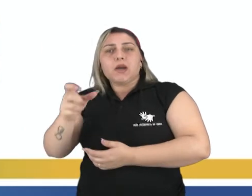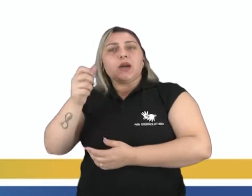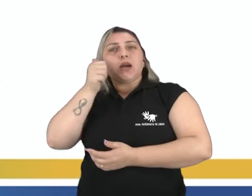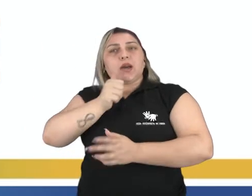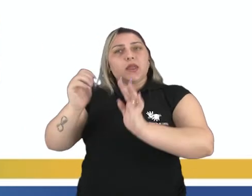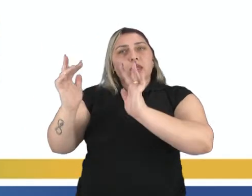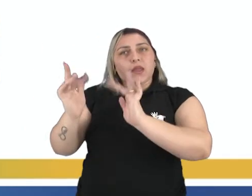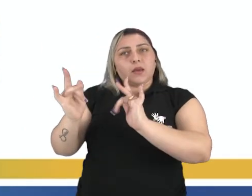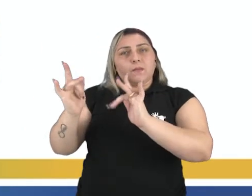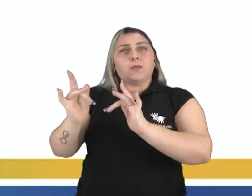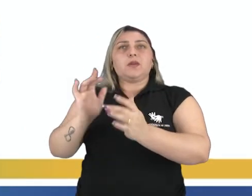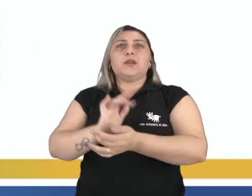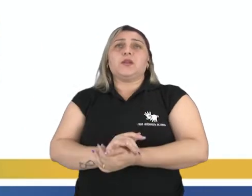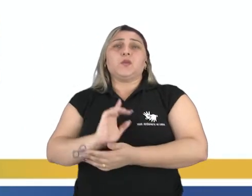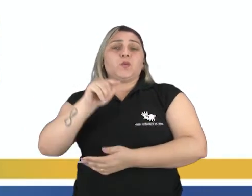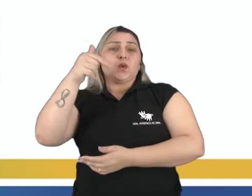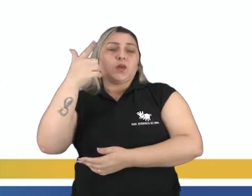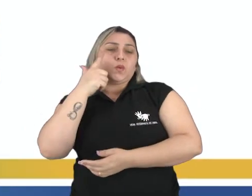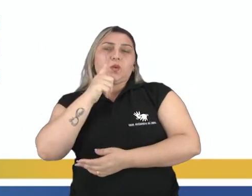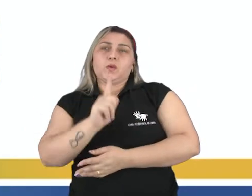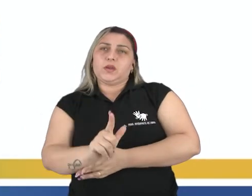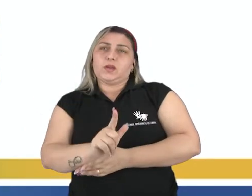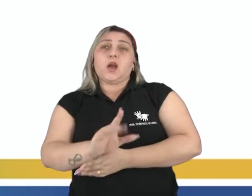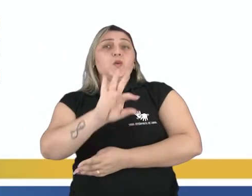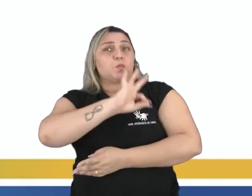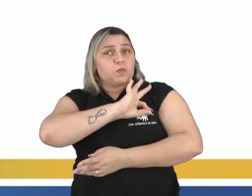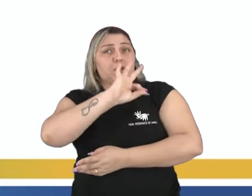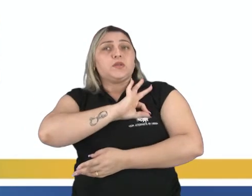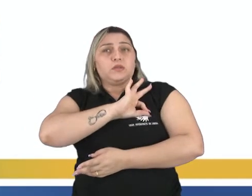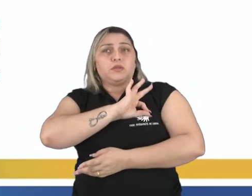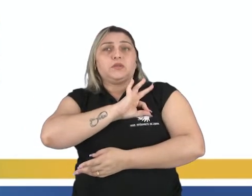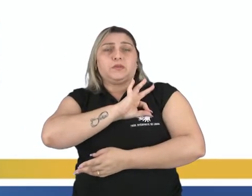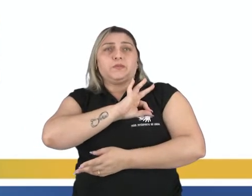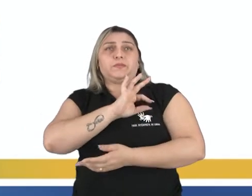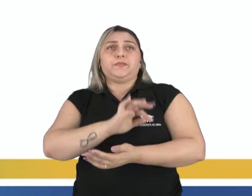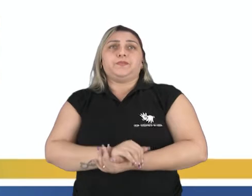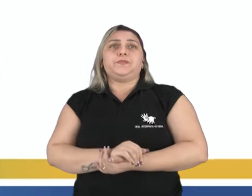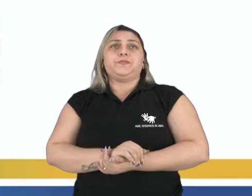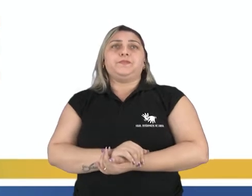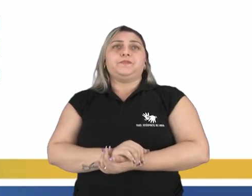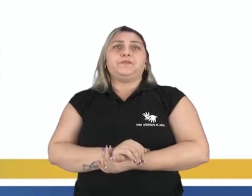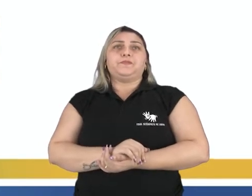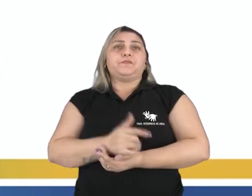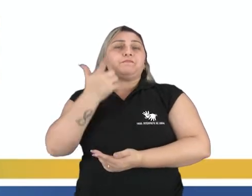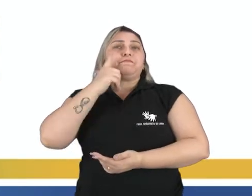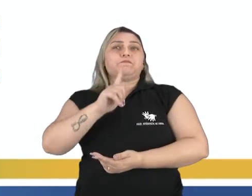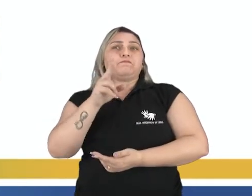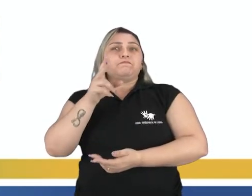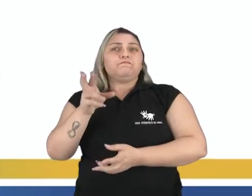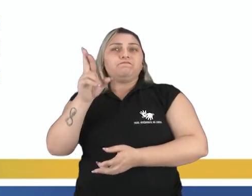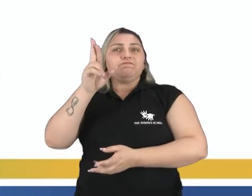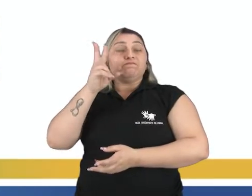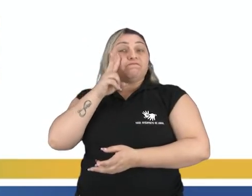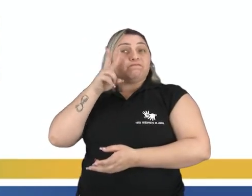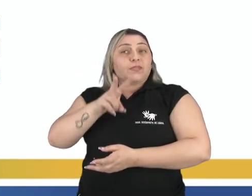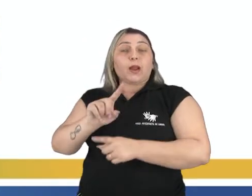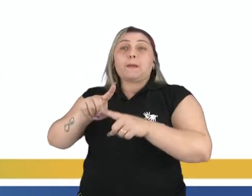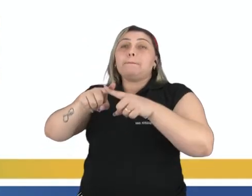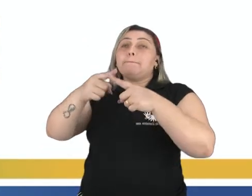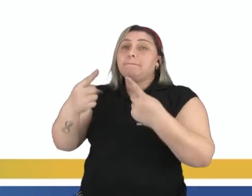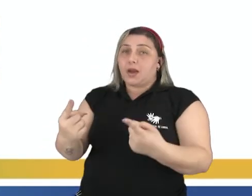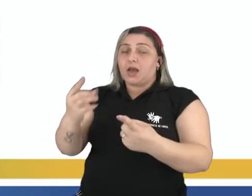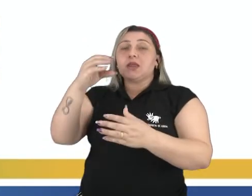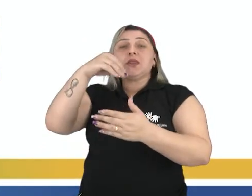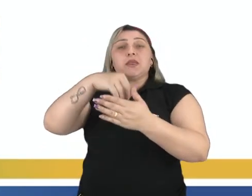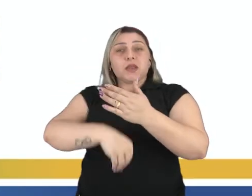namorada o restante a gente não conseguiu a vemos os policiais né E o restante a gente não conseguiu observar porém